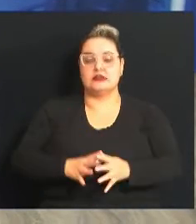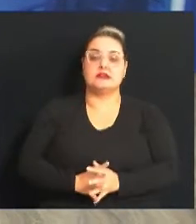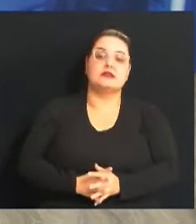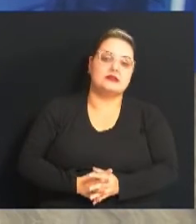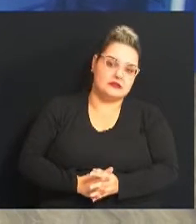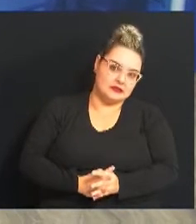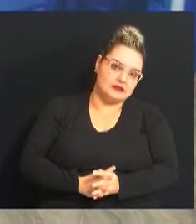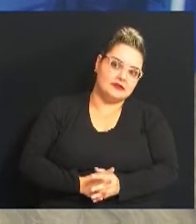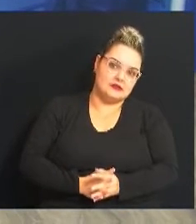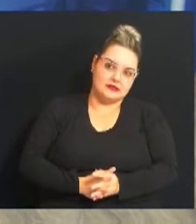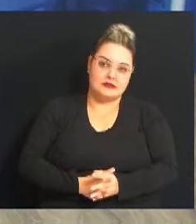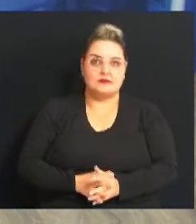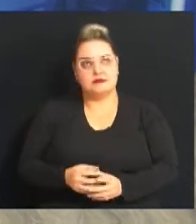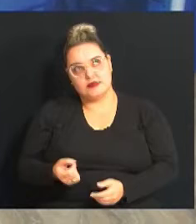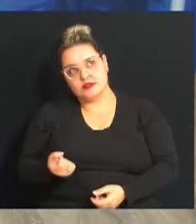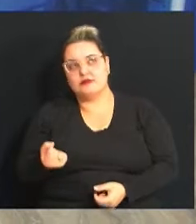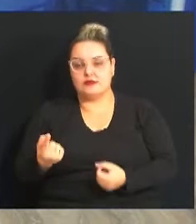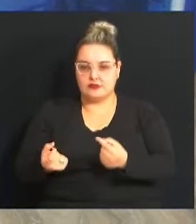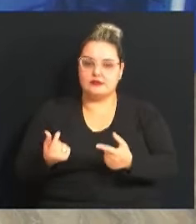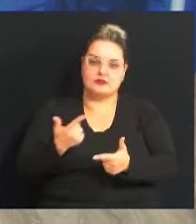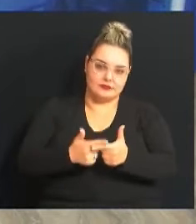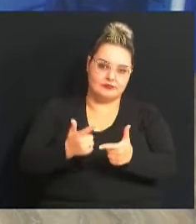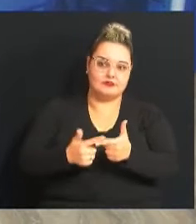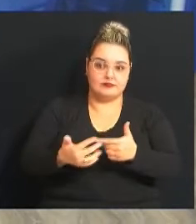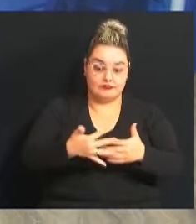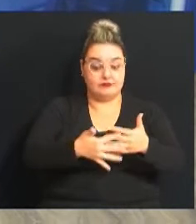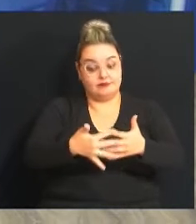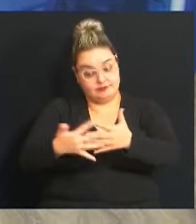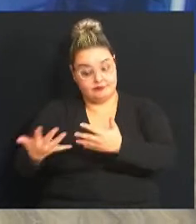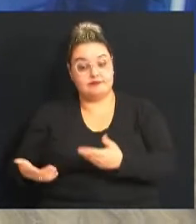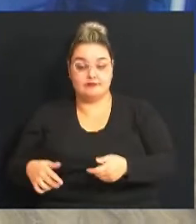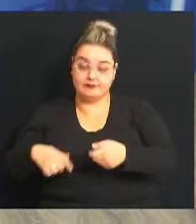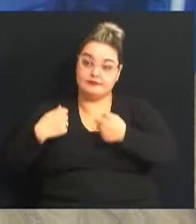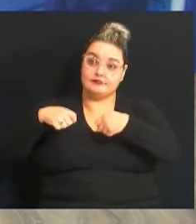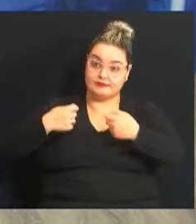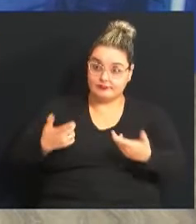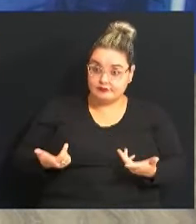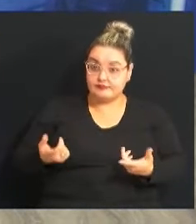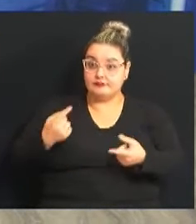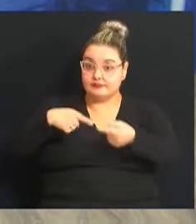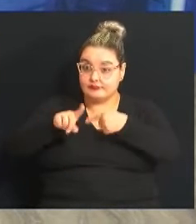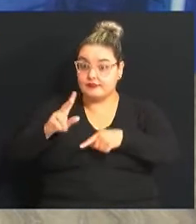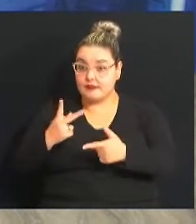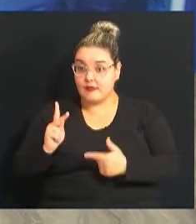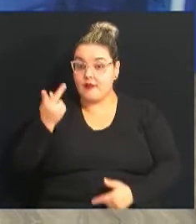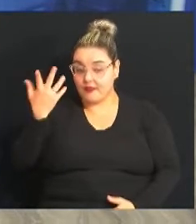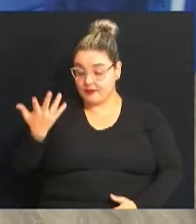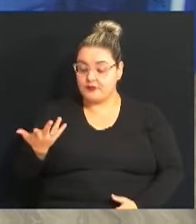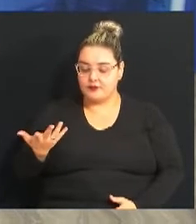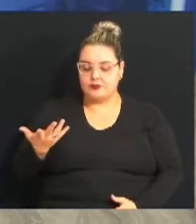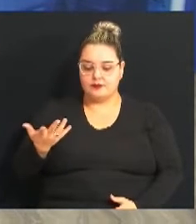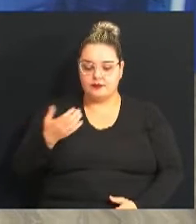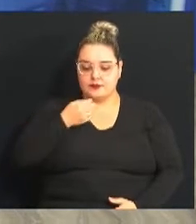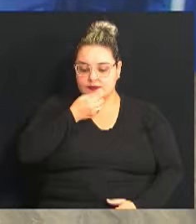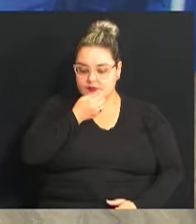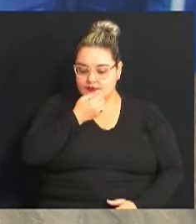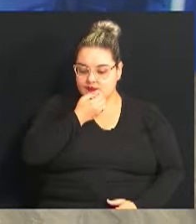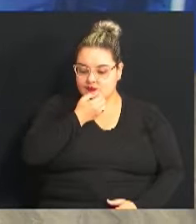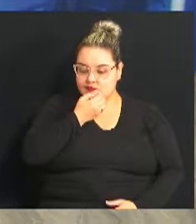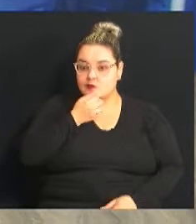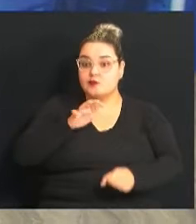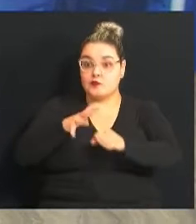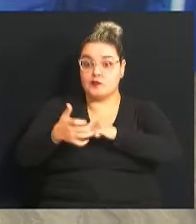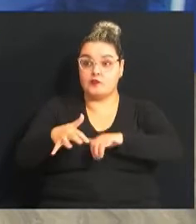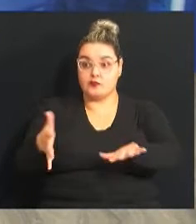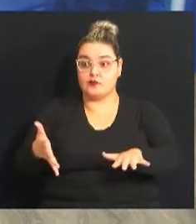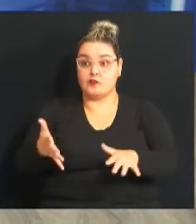alguns problemas, alguns obstáculos que nós precisamos ultrapassar. Ainda sobre a pandemia, eu quero trazer aqui para a